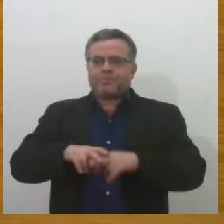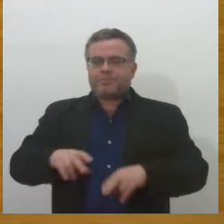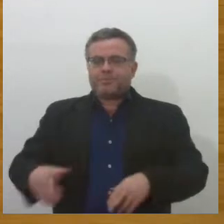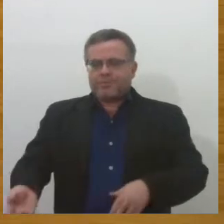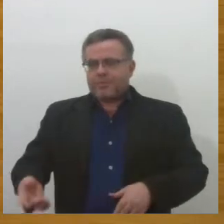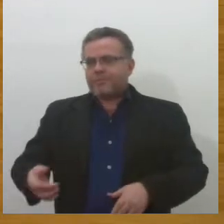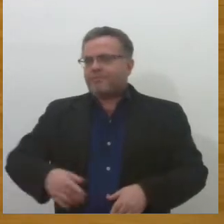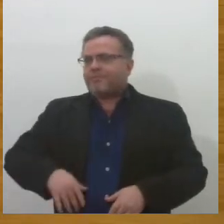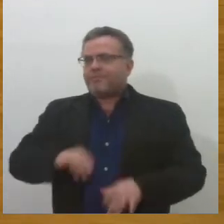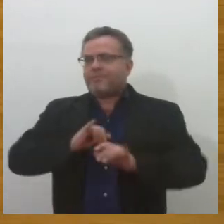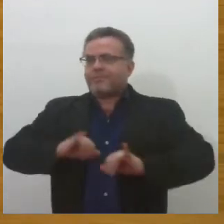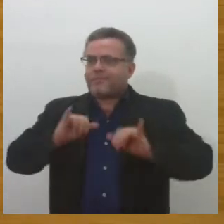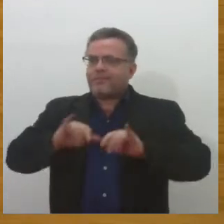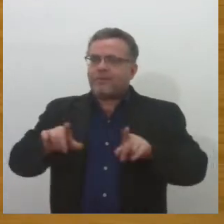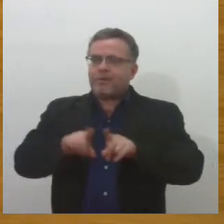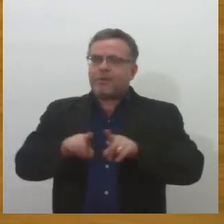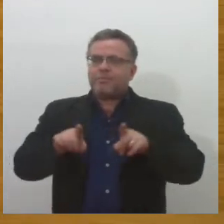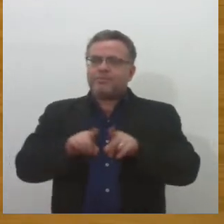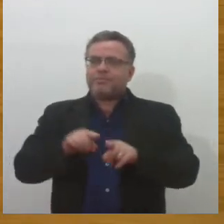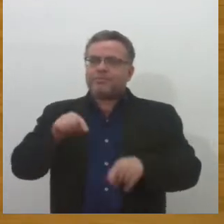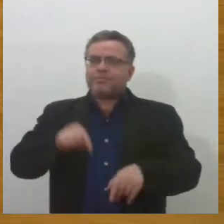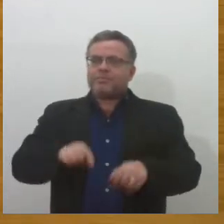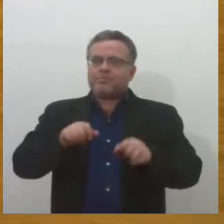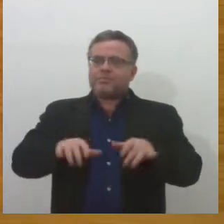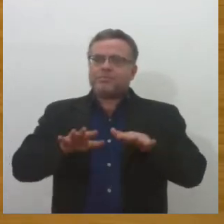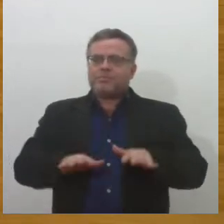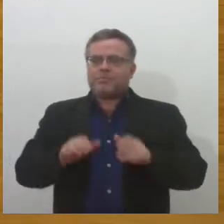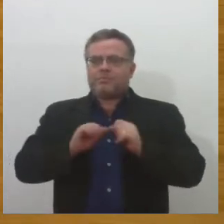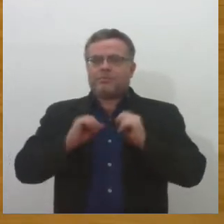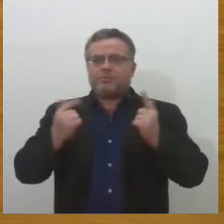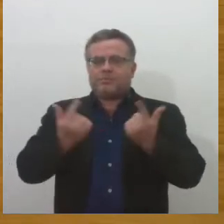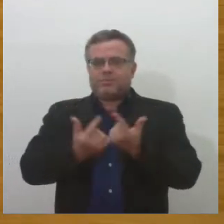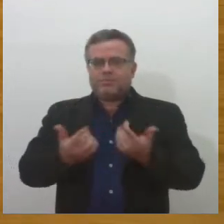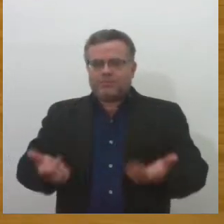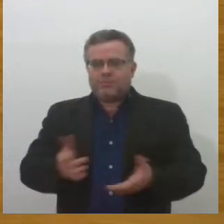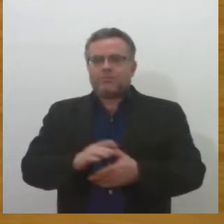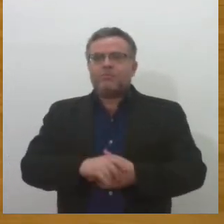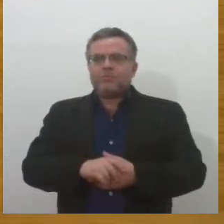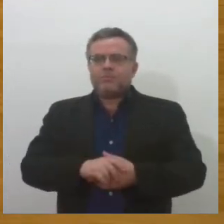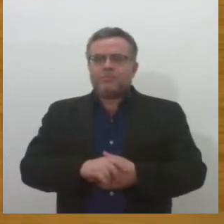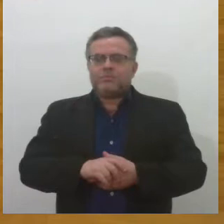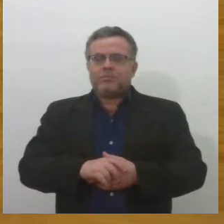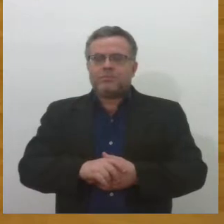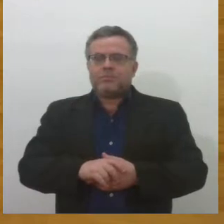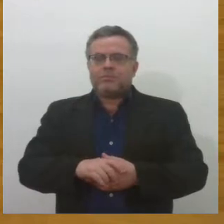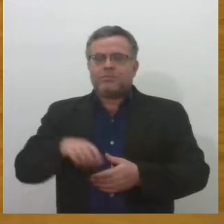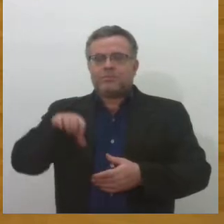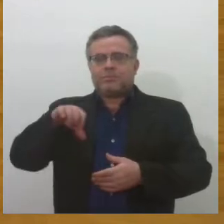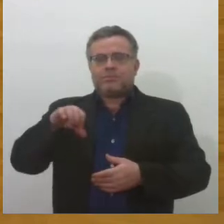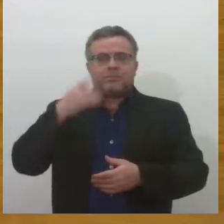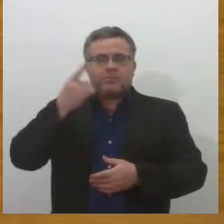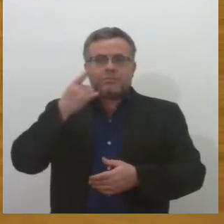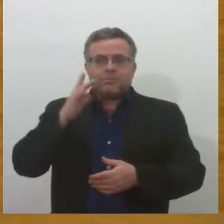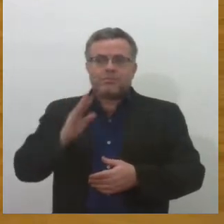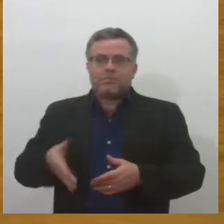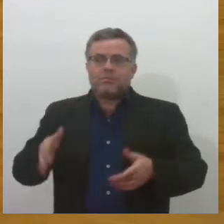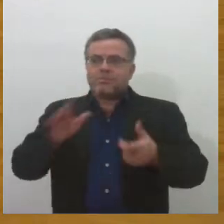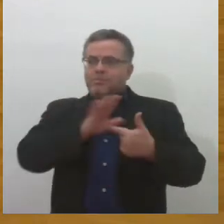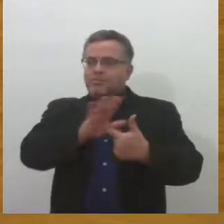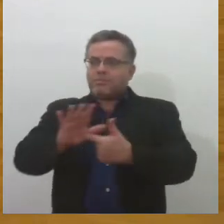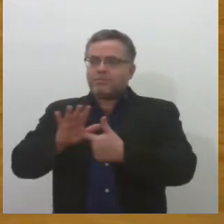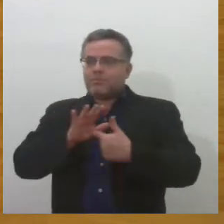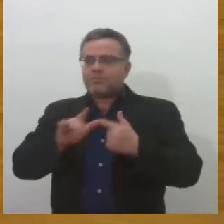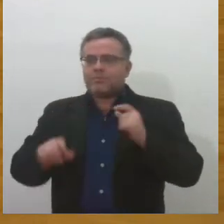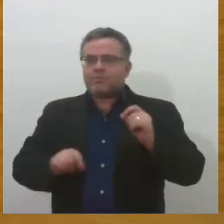dos seus lugares mesmo aqui no plenário da Assembleia Legislativa de Sergipe esses nove eles externaram